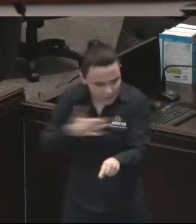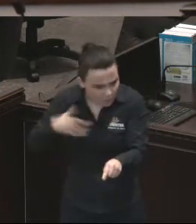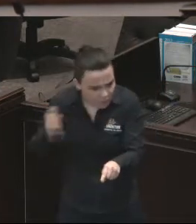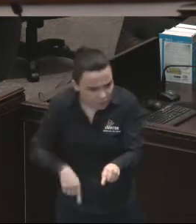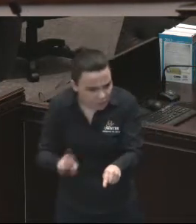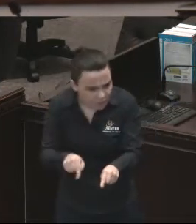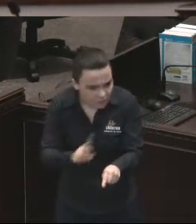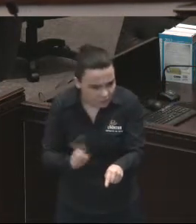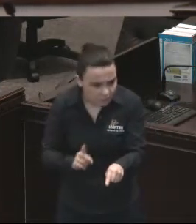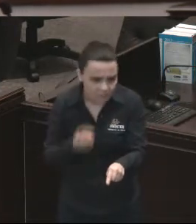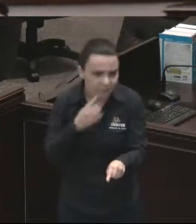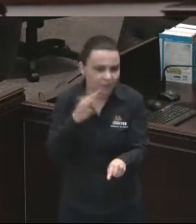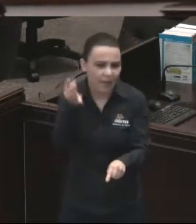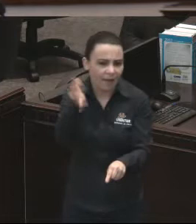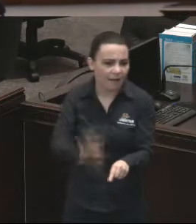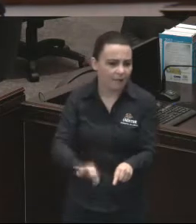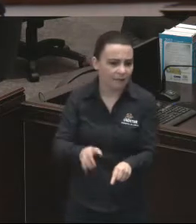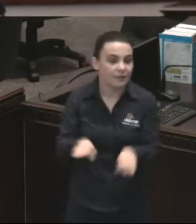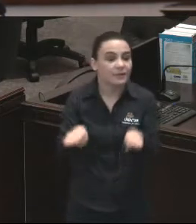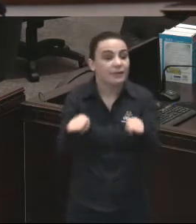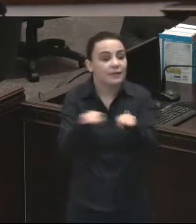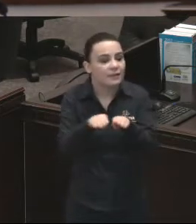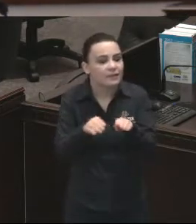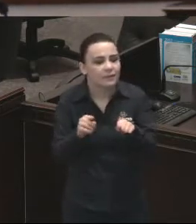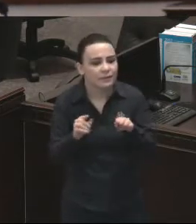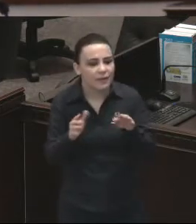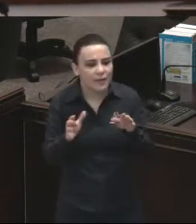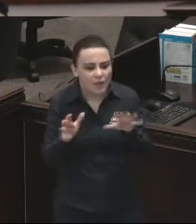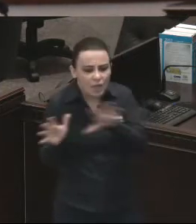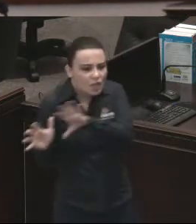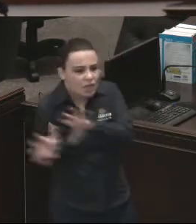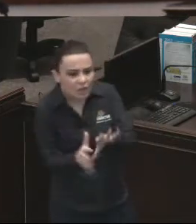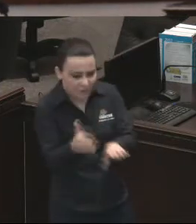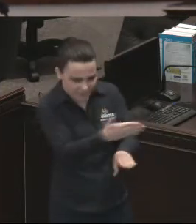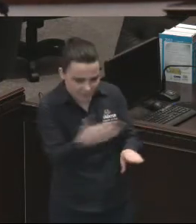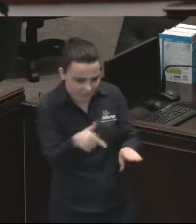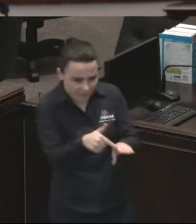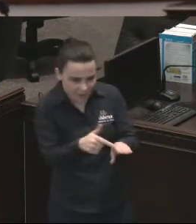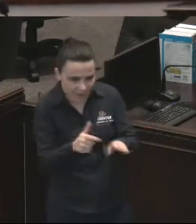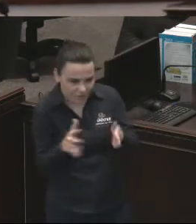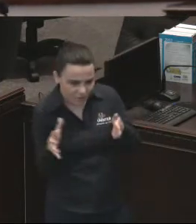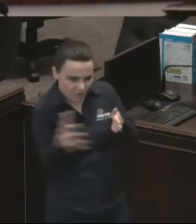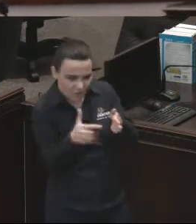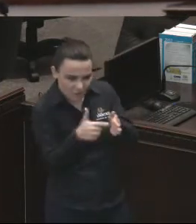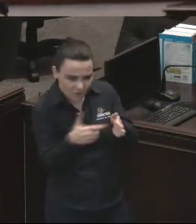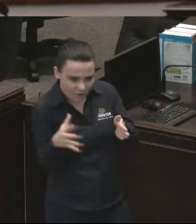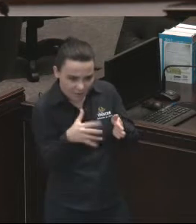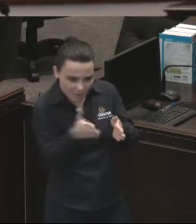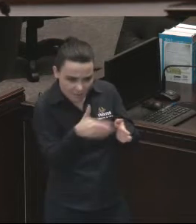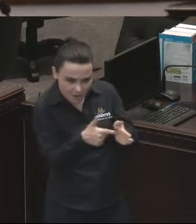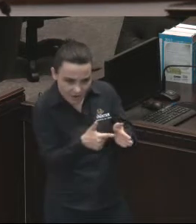não se avalia a toxicidade crônica. O que vai acontecer com esses animais após anos